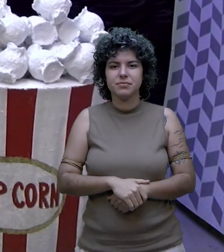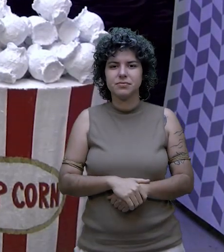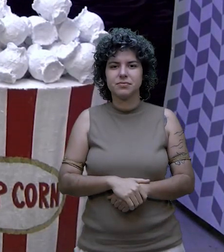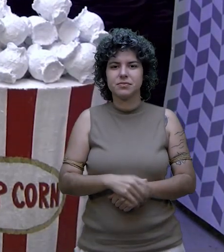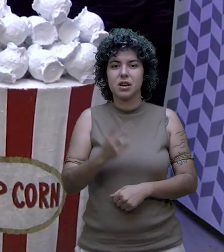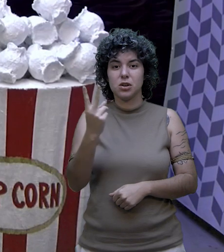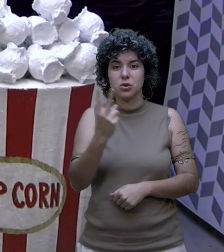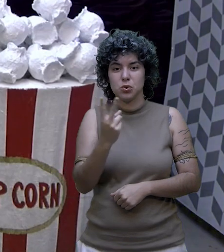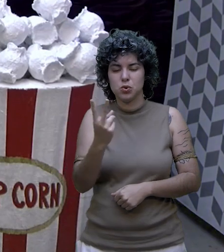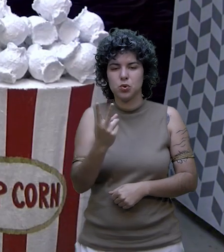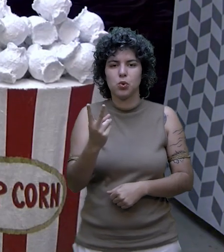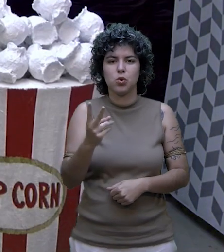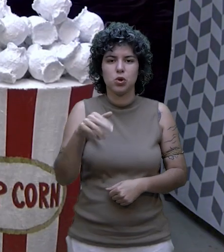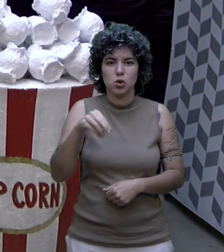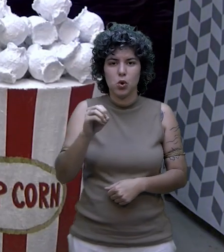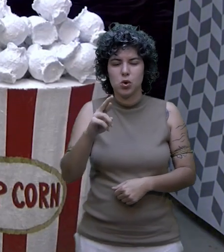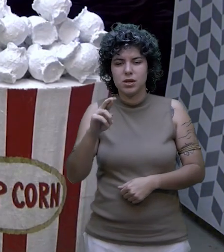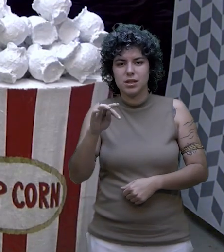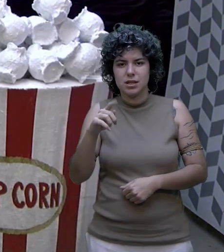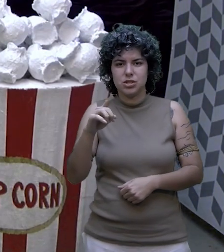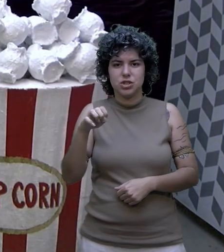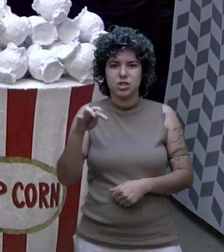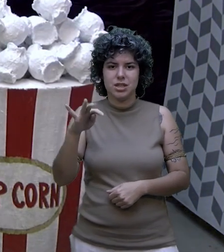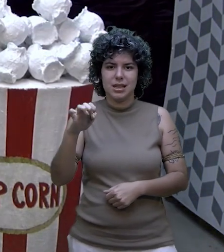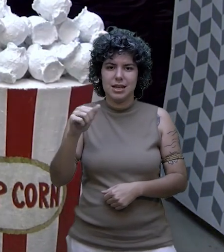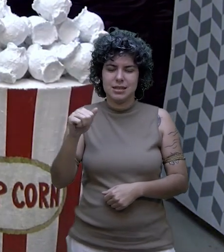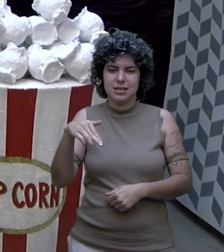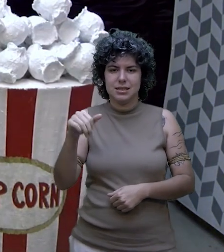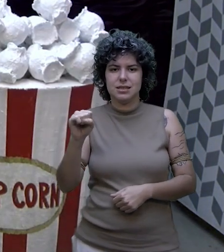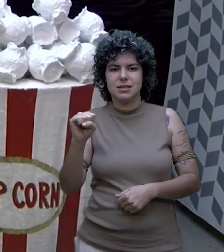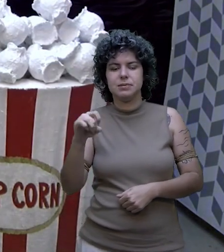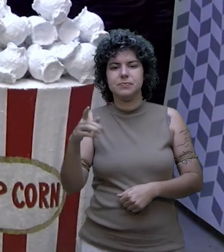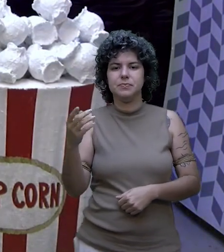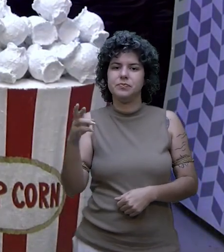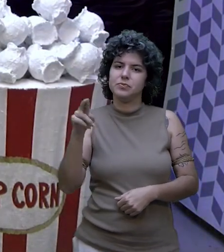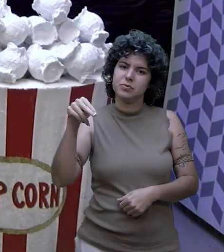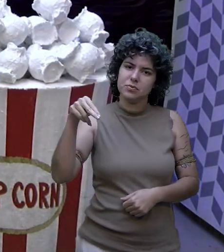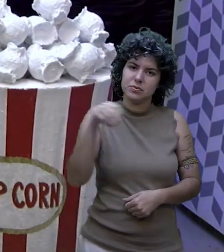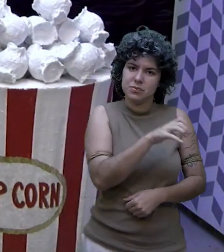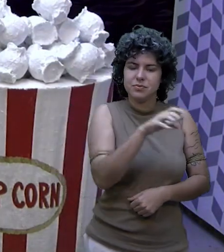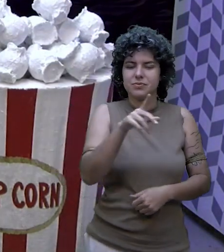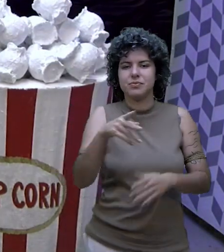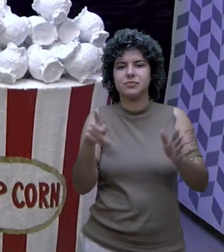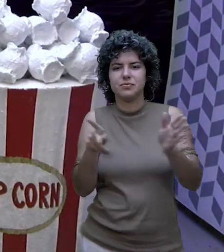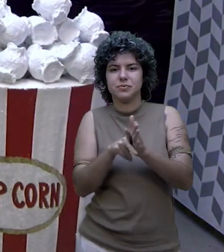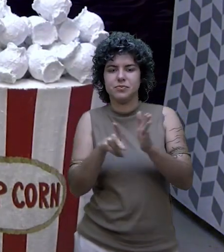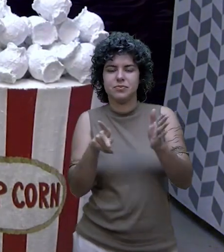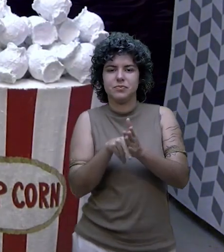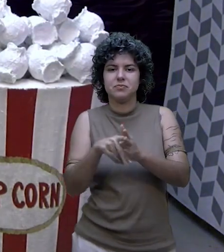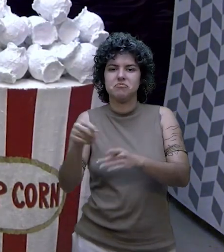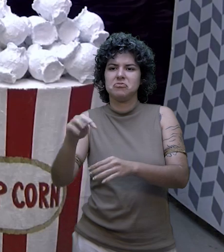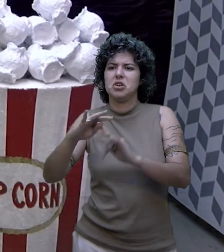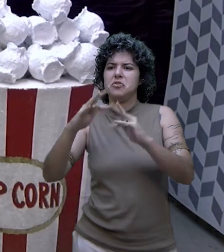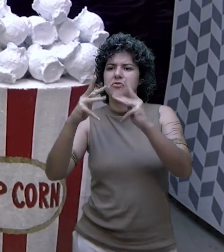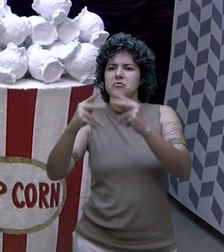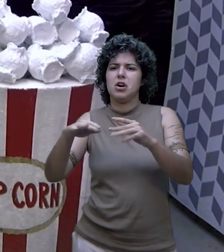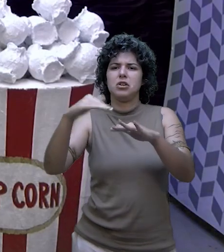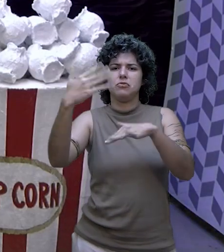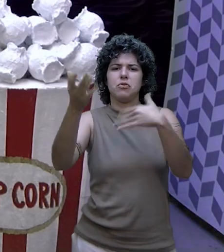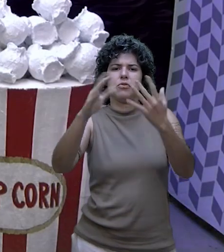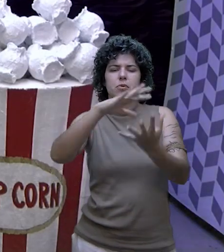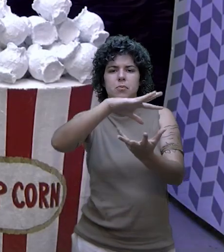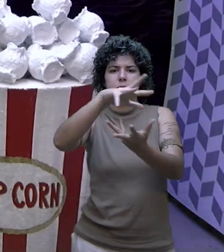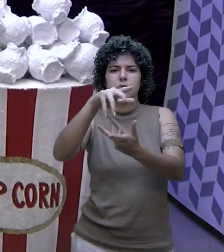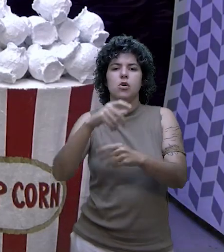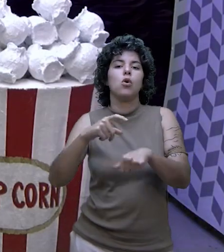as telonas e conquistou o coração do público, dos críticos e de júris de festivais ao redor do mundo. Que Horas Ela